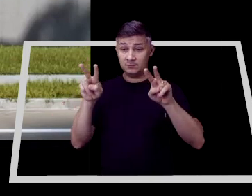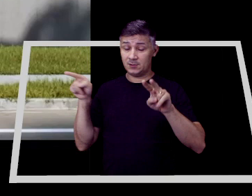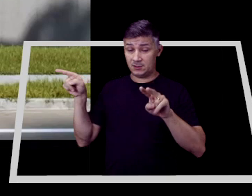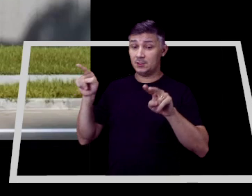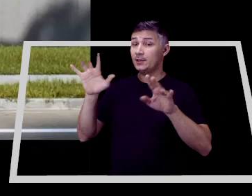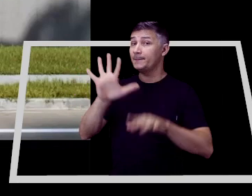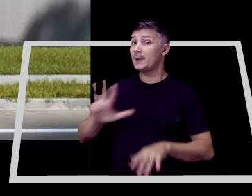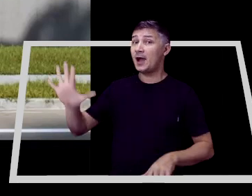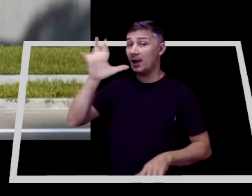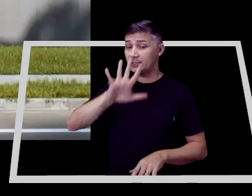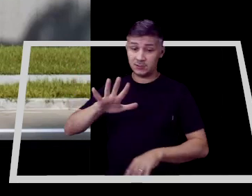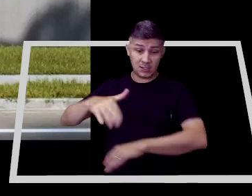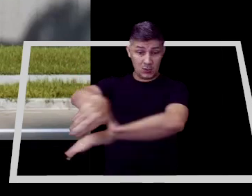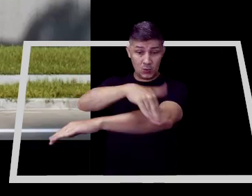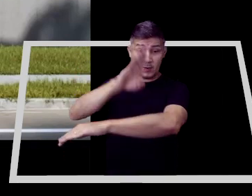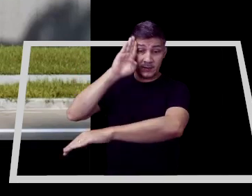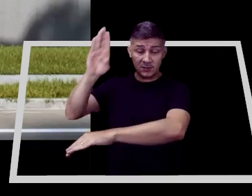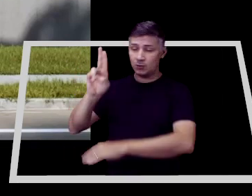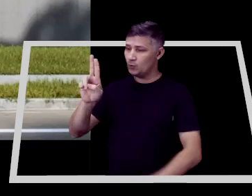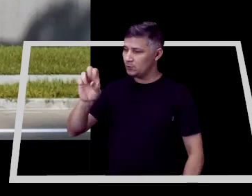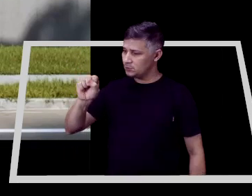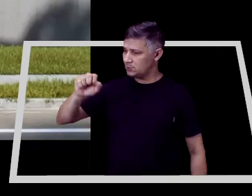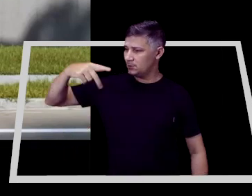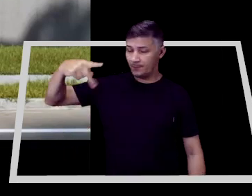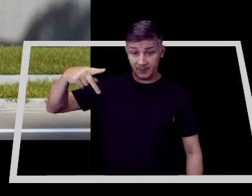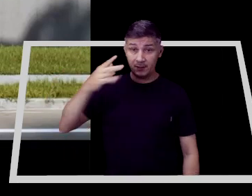Isso é uma imagem a partir da avenida principal da